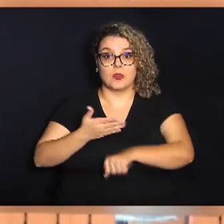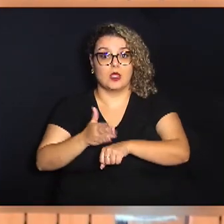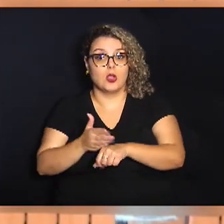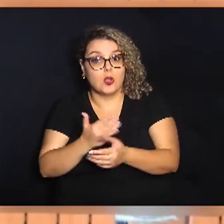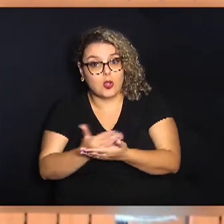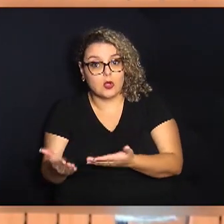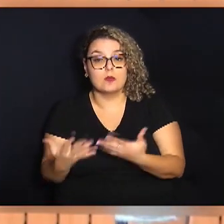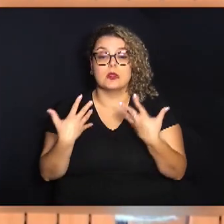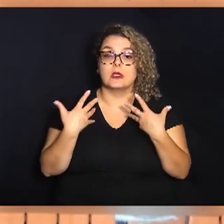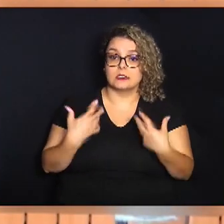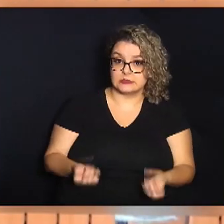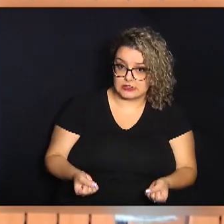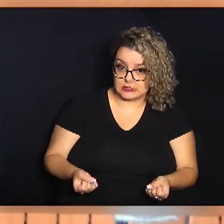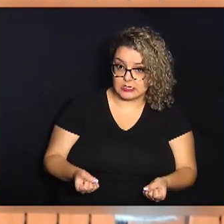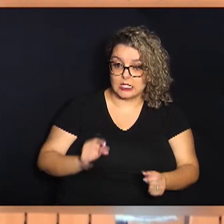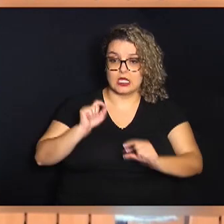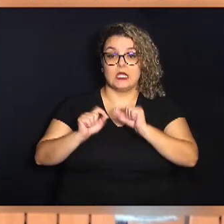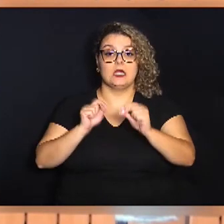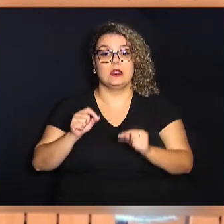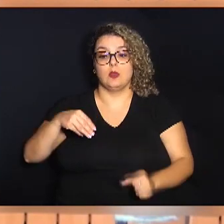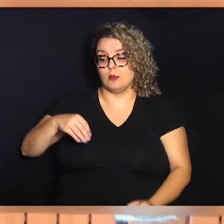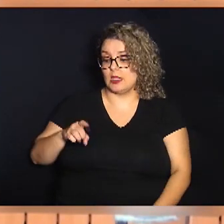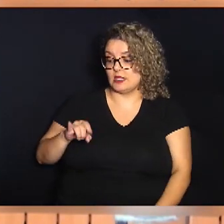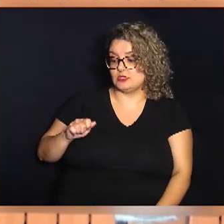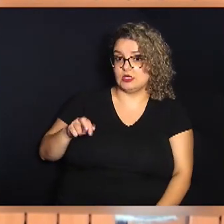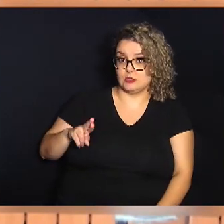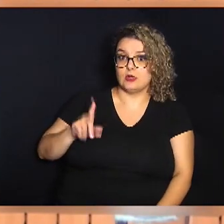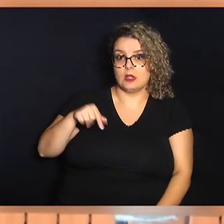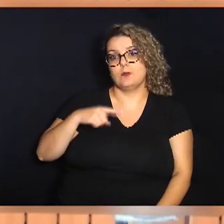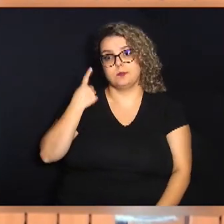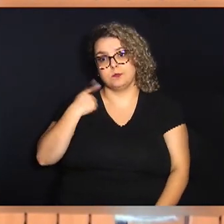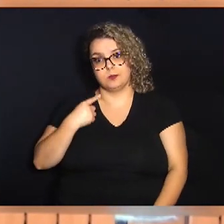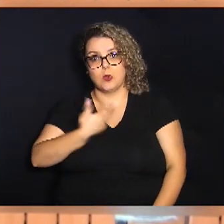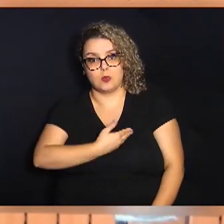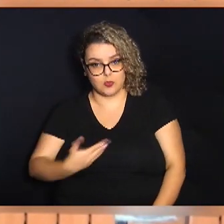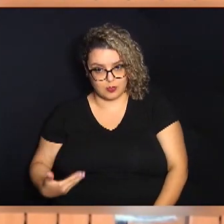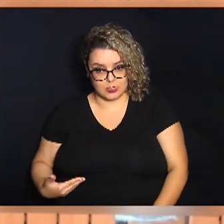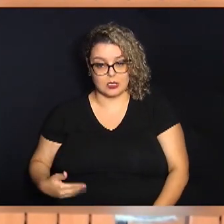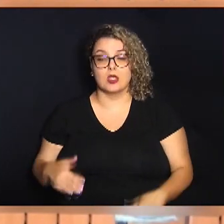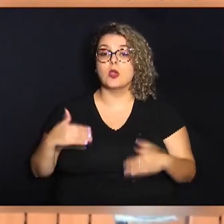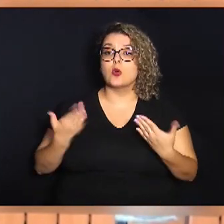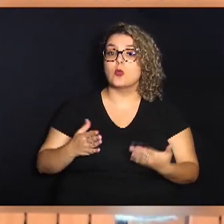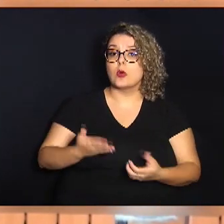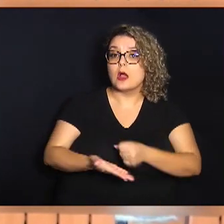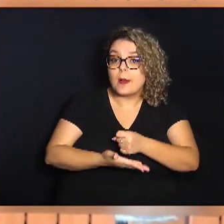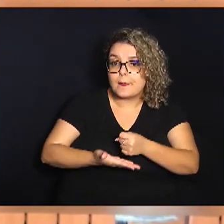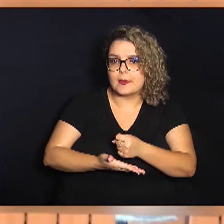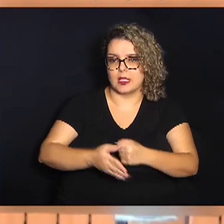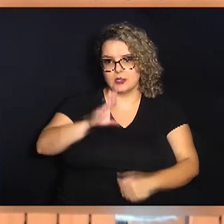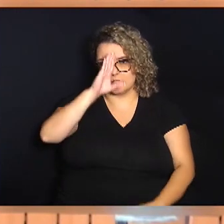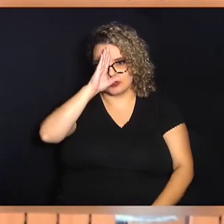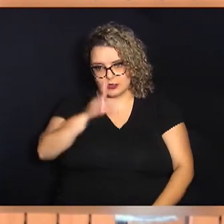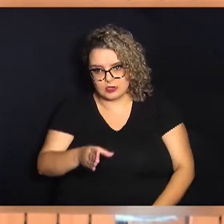ser adotadas, quem é o mediador é o advogado público. E qual é um dos princípios